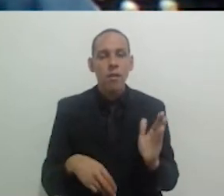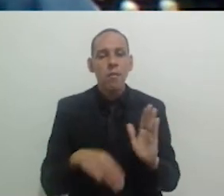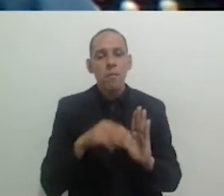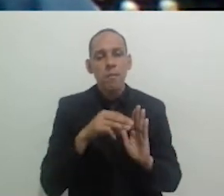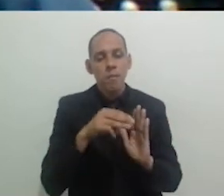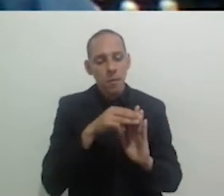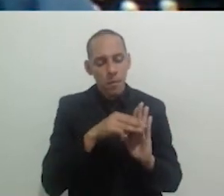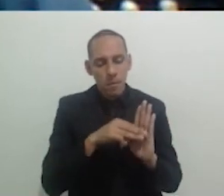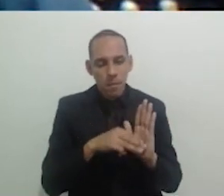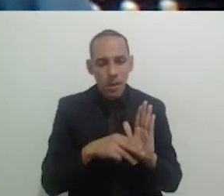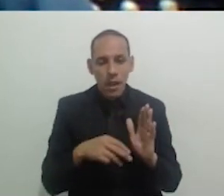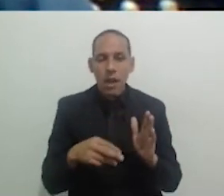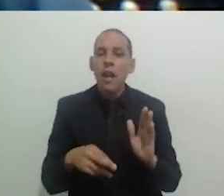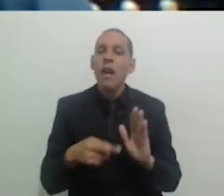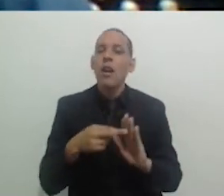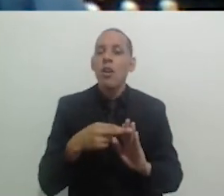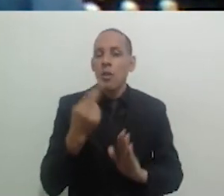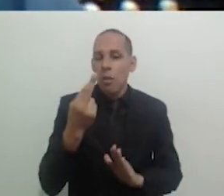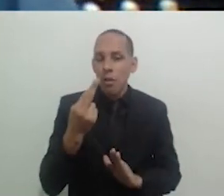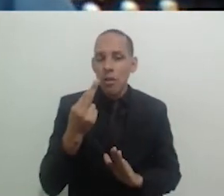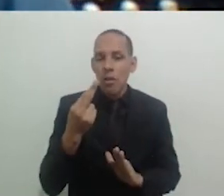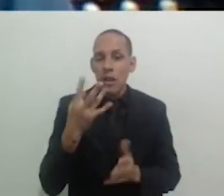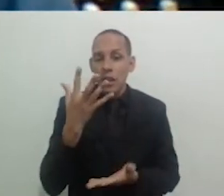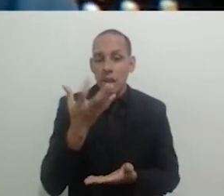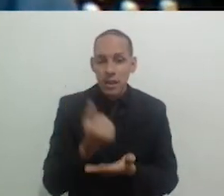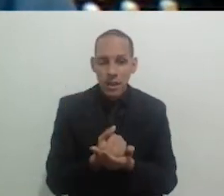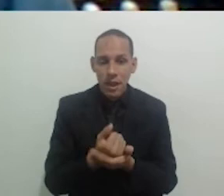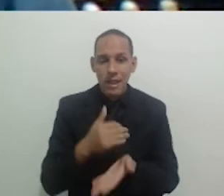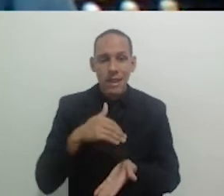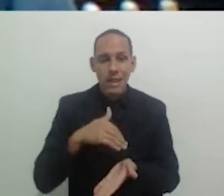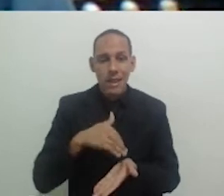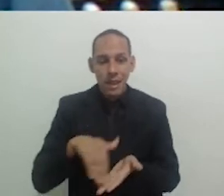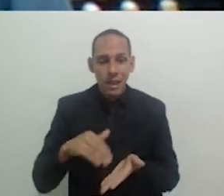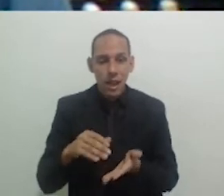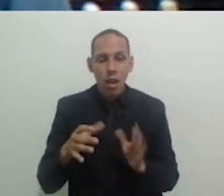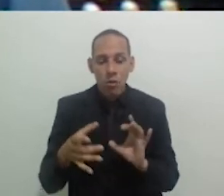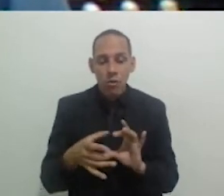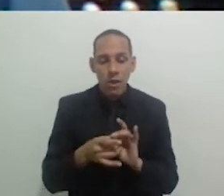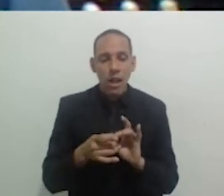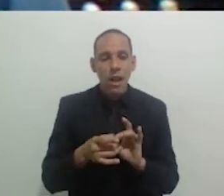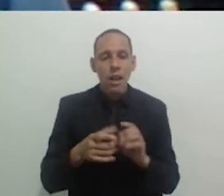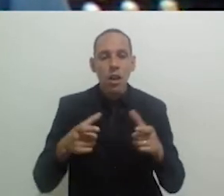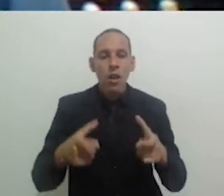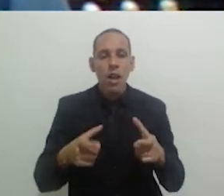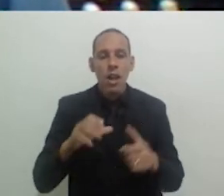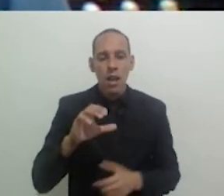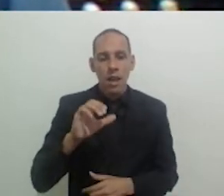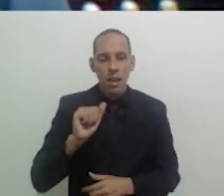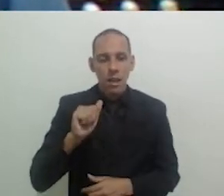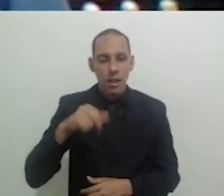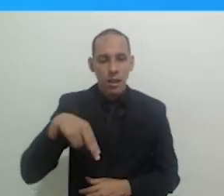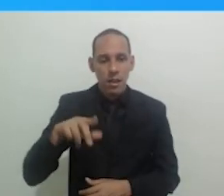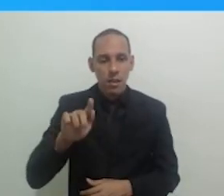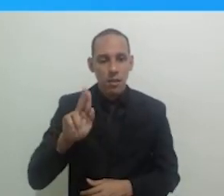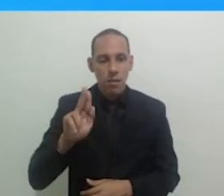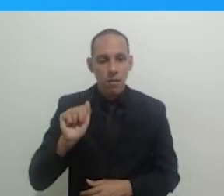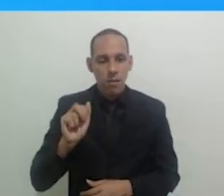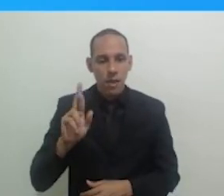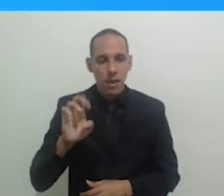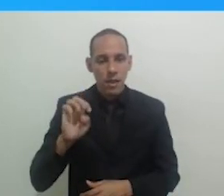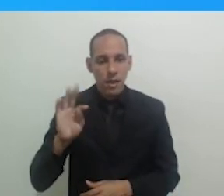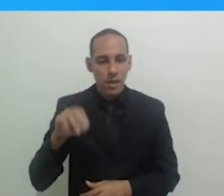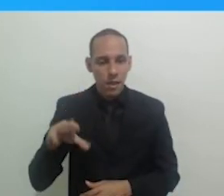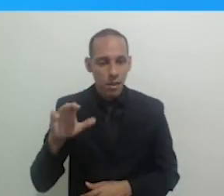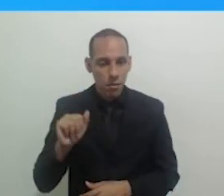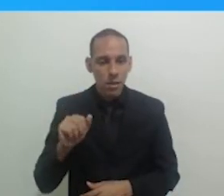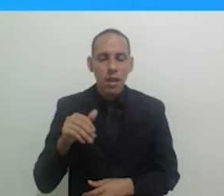que dispõe sobre a instalação da Secretaria Unificada da Comarca de Canguaretama. Isso. Senhor presidente, tem um voto também de